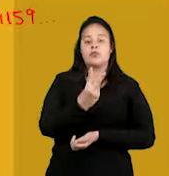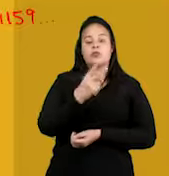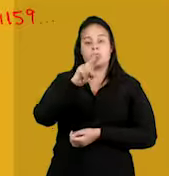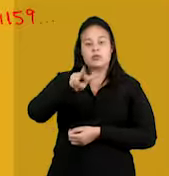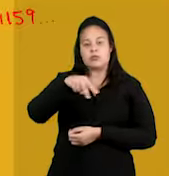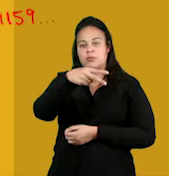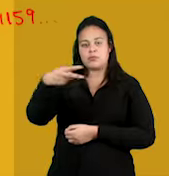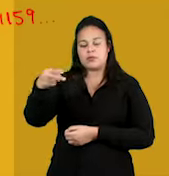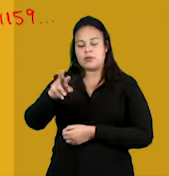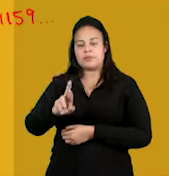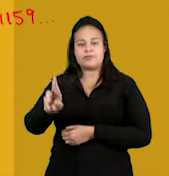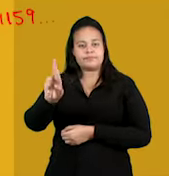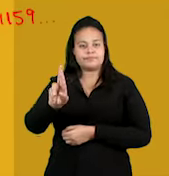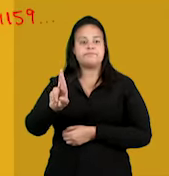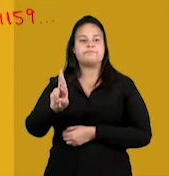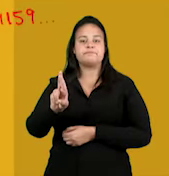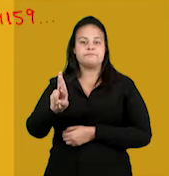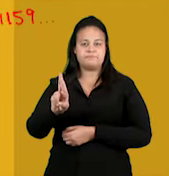2πr.